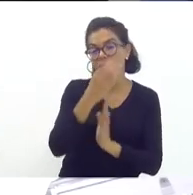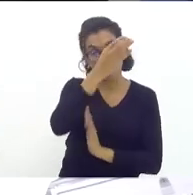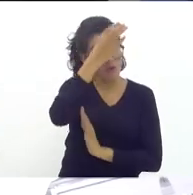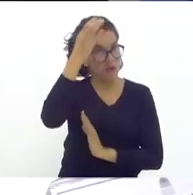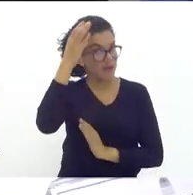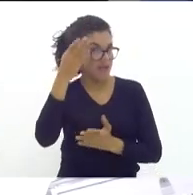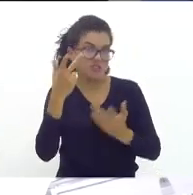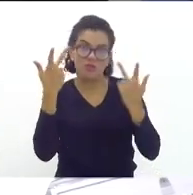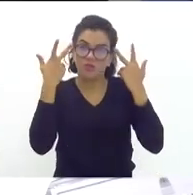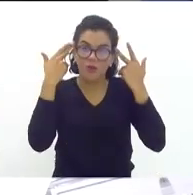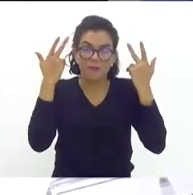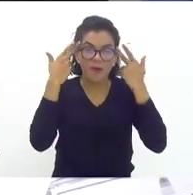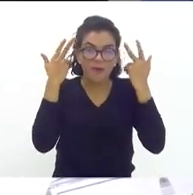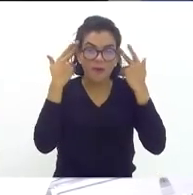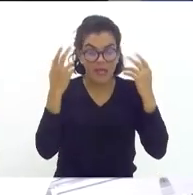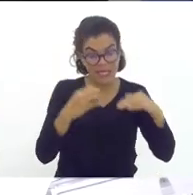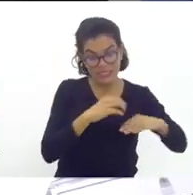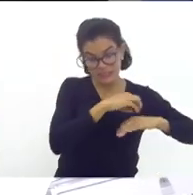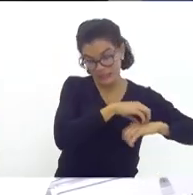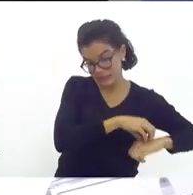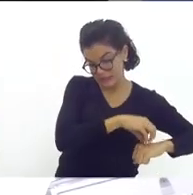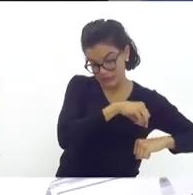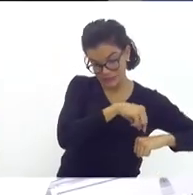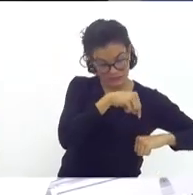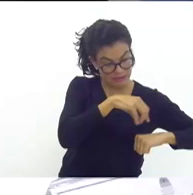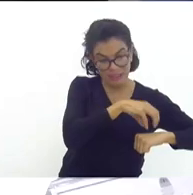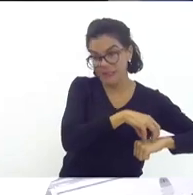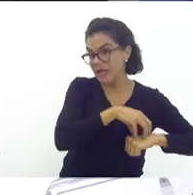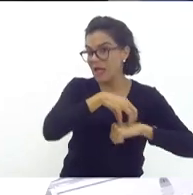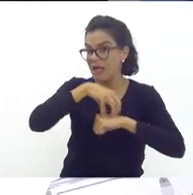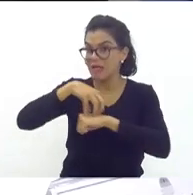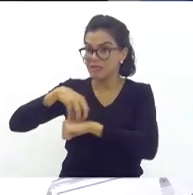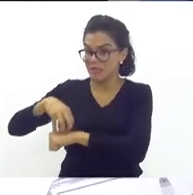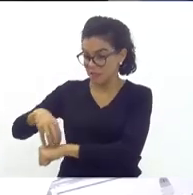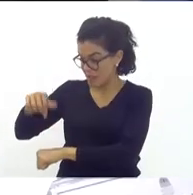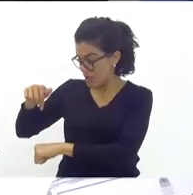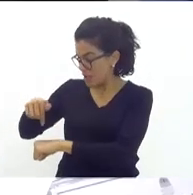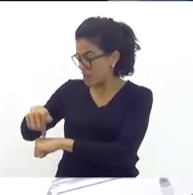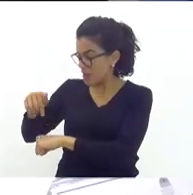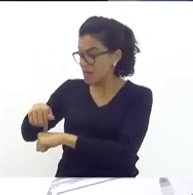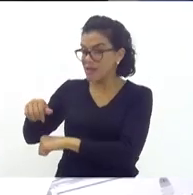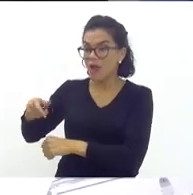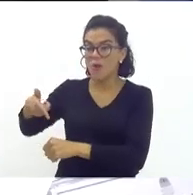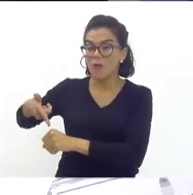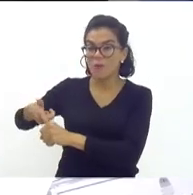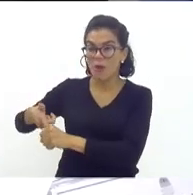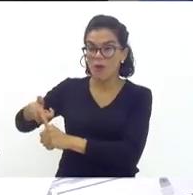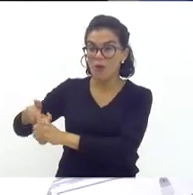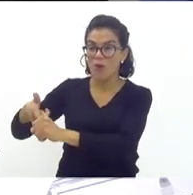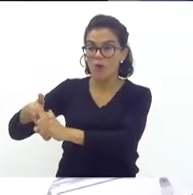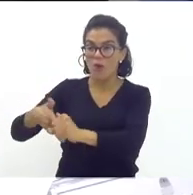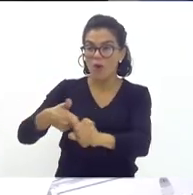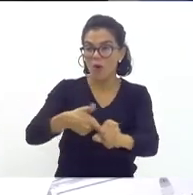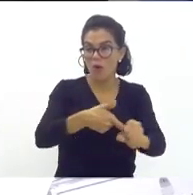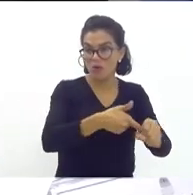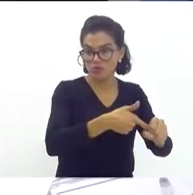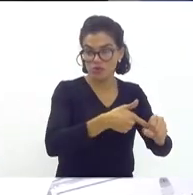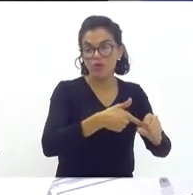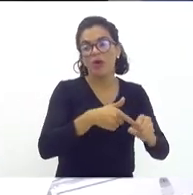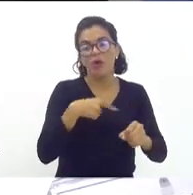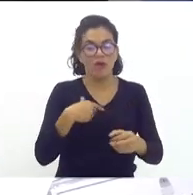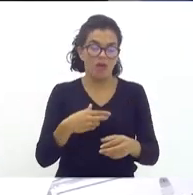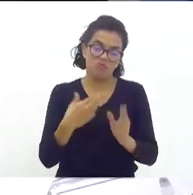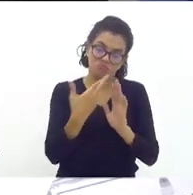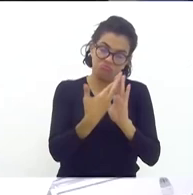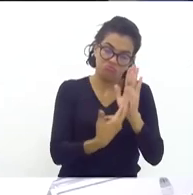esse transporte e serviços que ela faz do ponto de compressão na Nature até os postos que ela tem esse serviço ele é regulado para